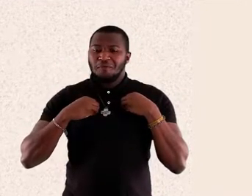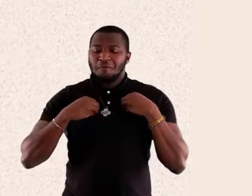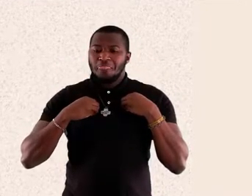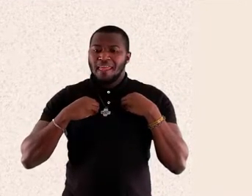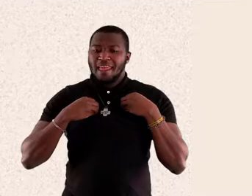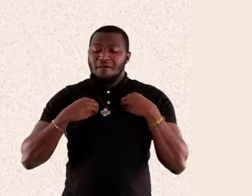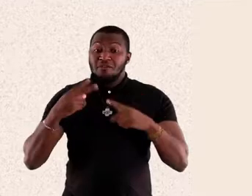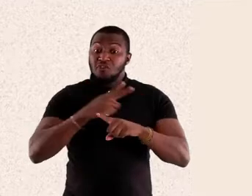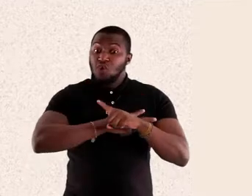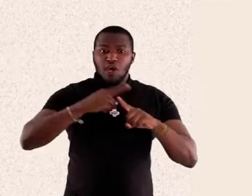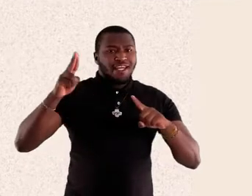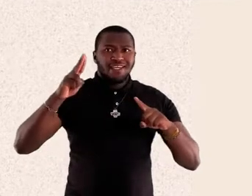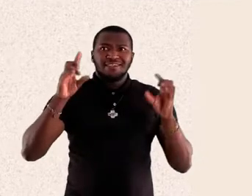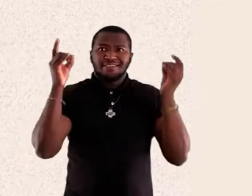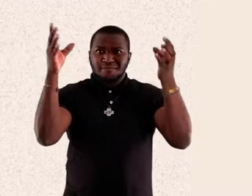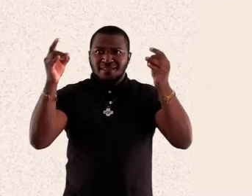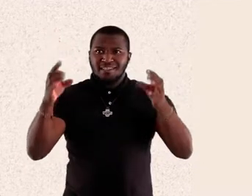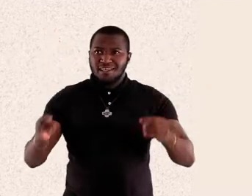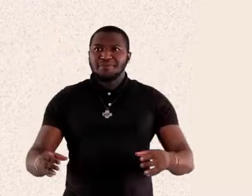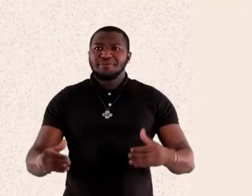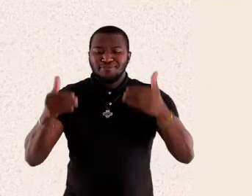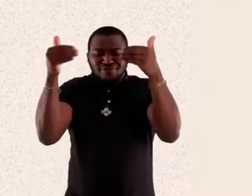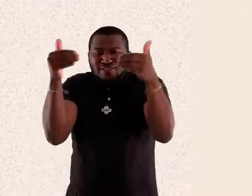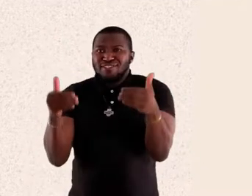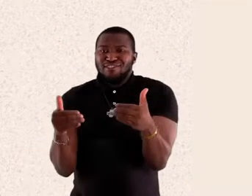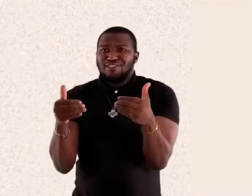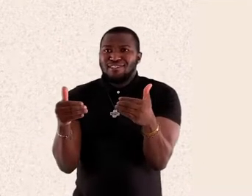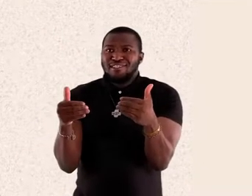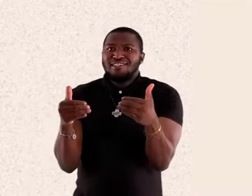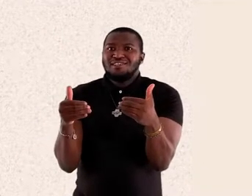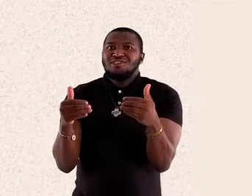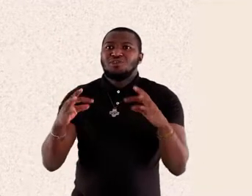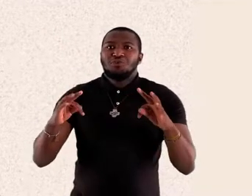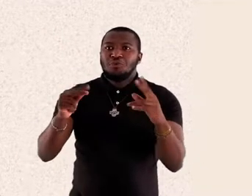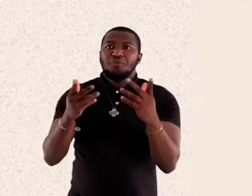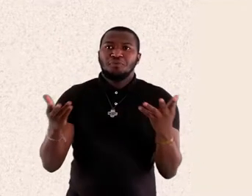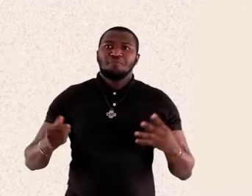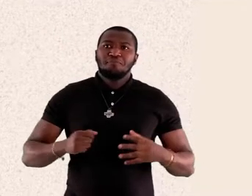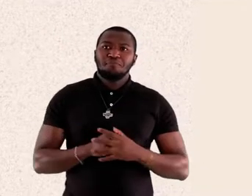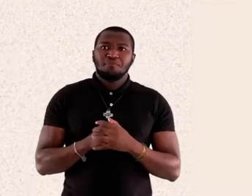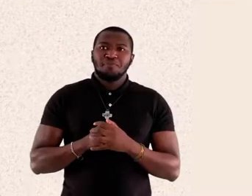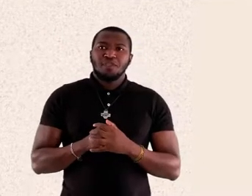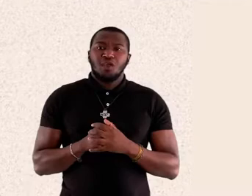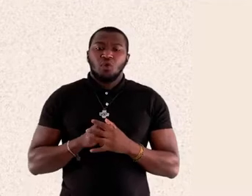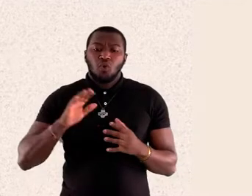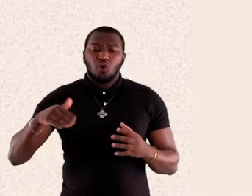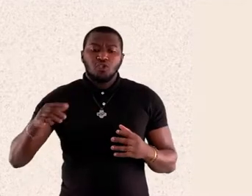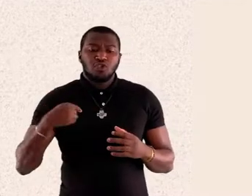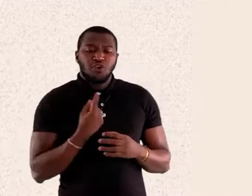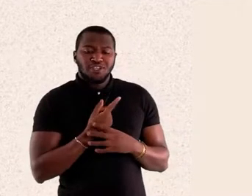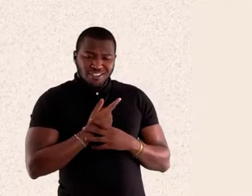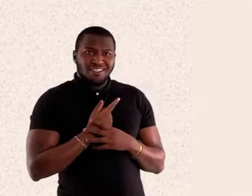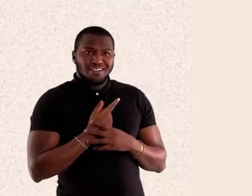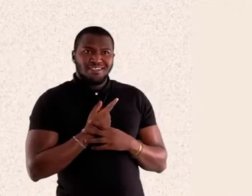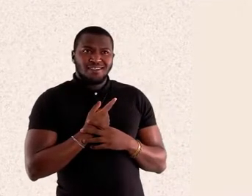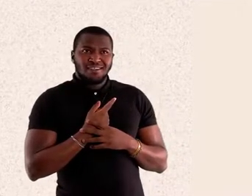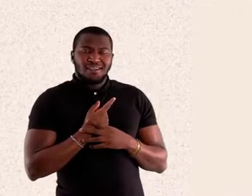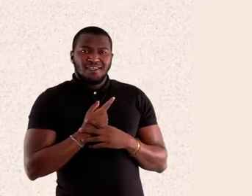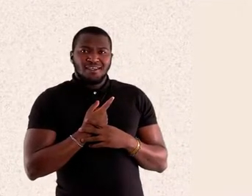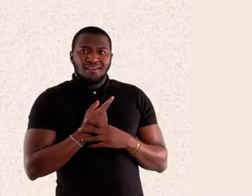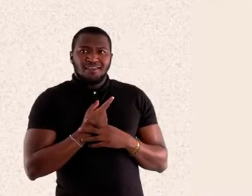competitiva e quando nós passamos a